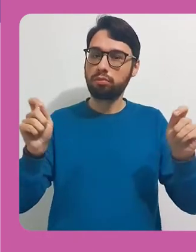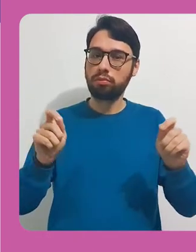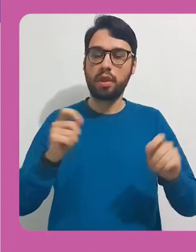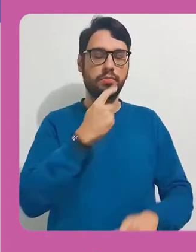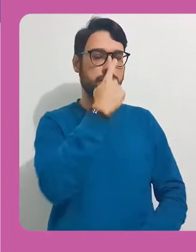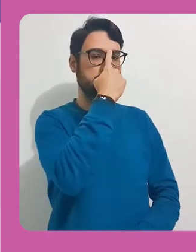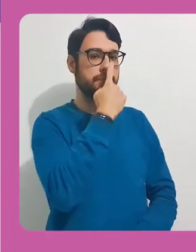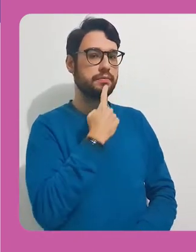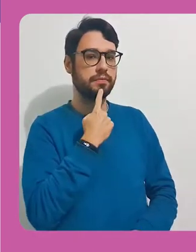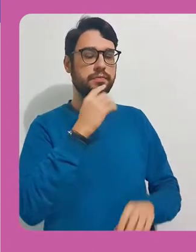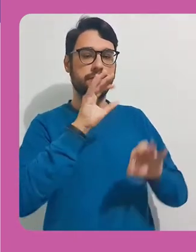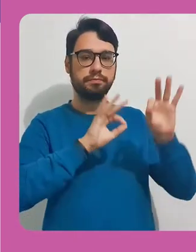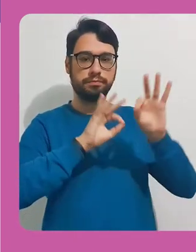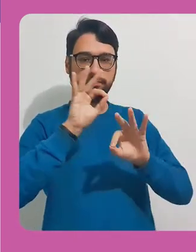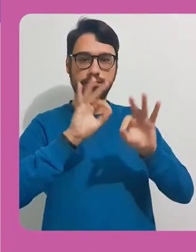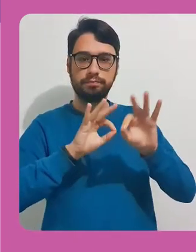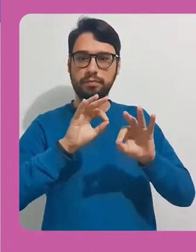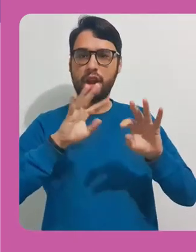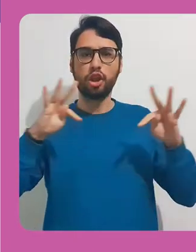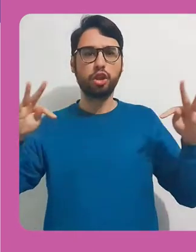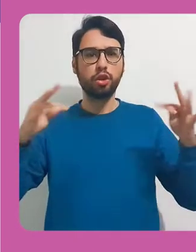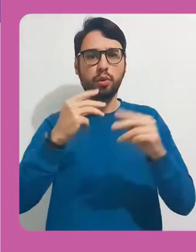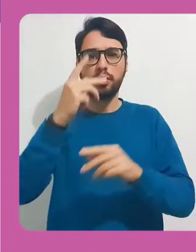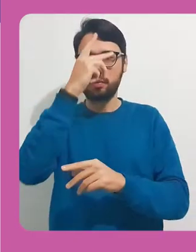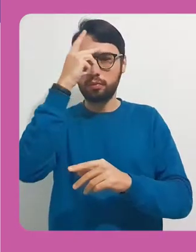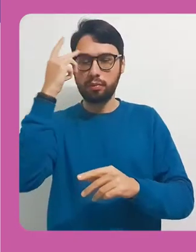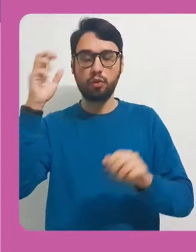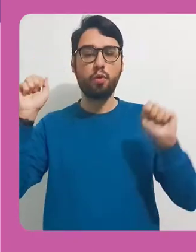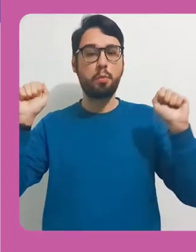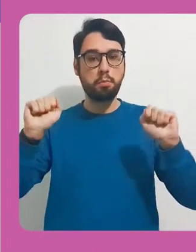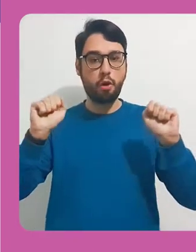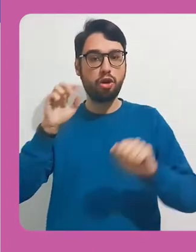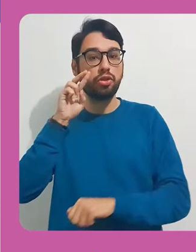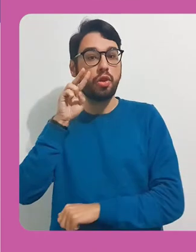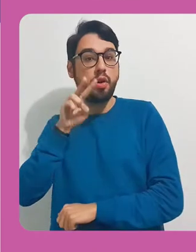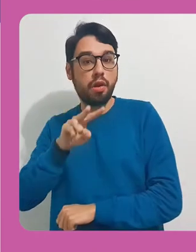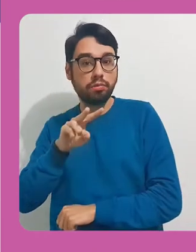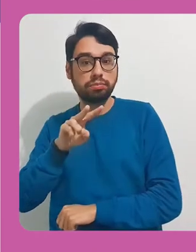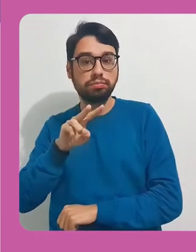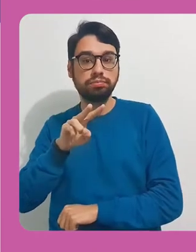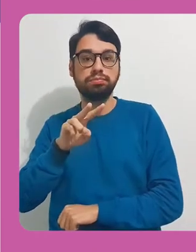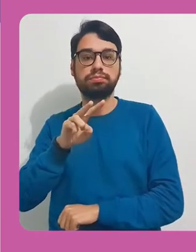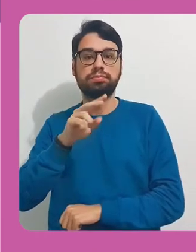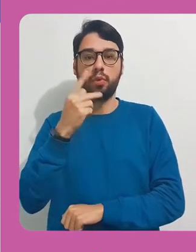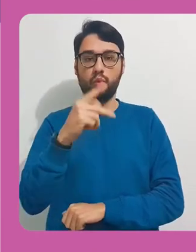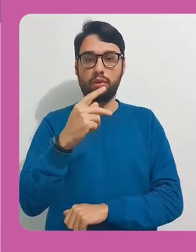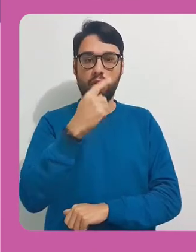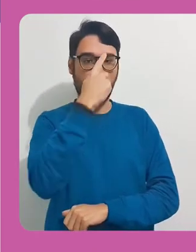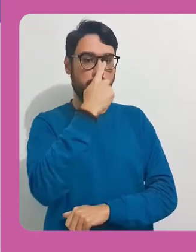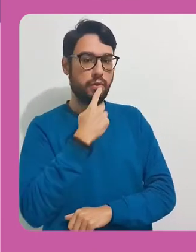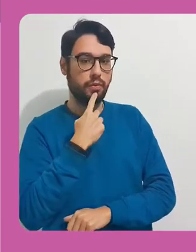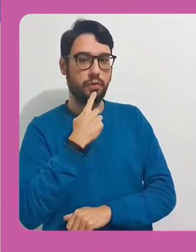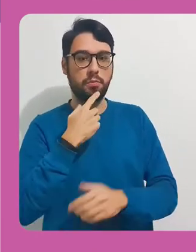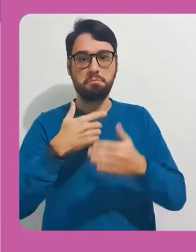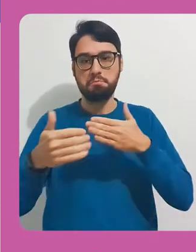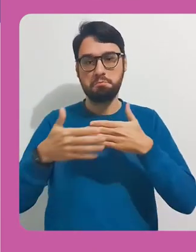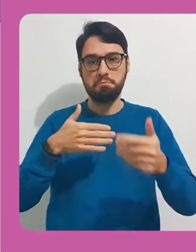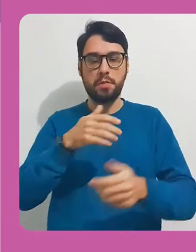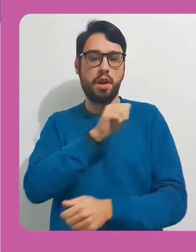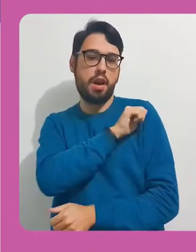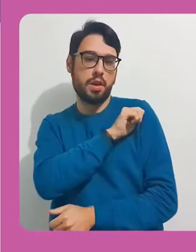acesso a um perfil. Esse perfil ele poderá ser visualizado por diversos